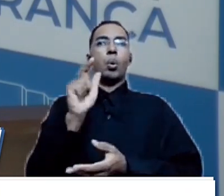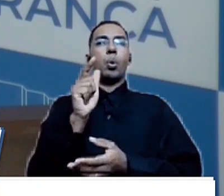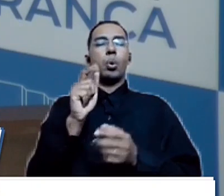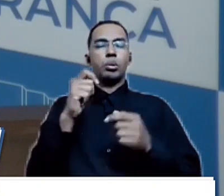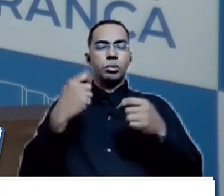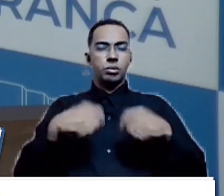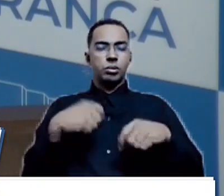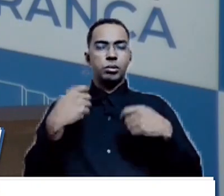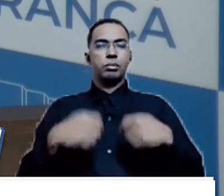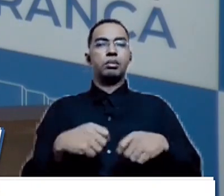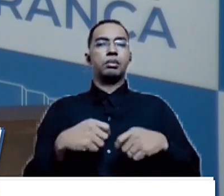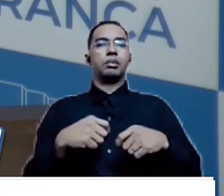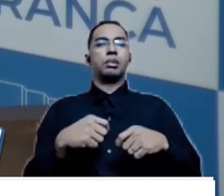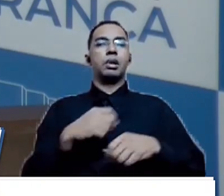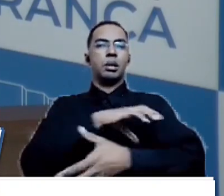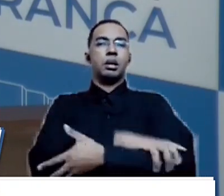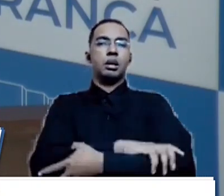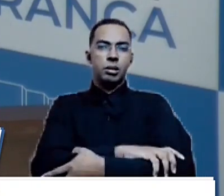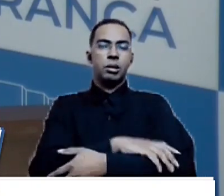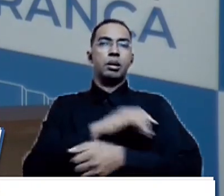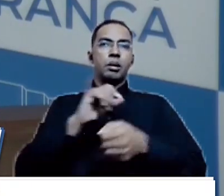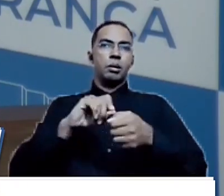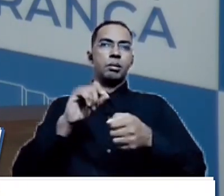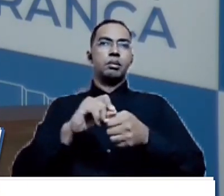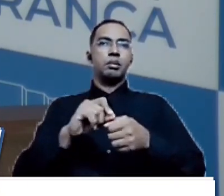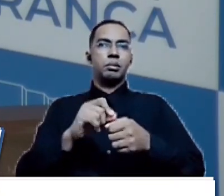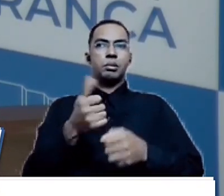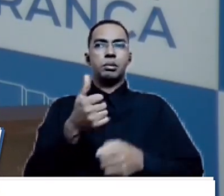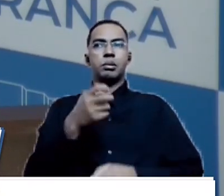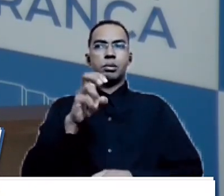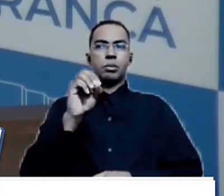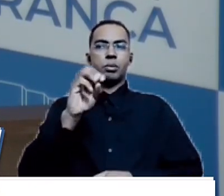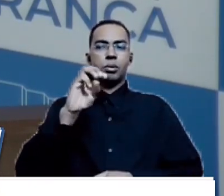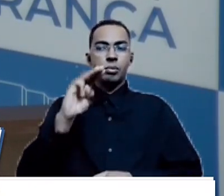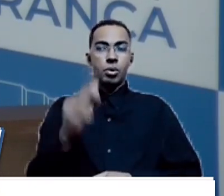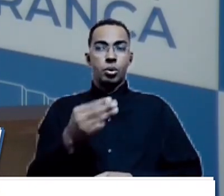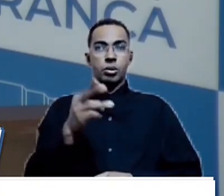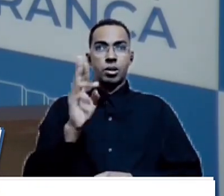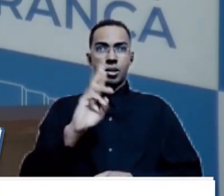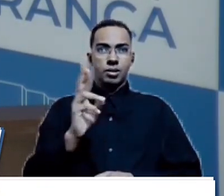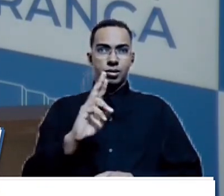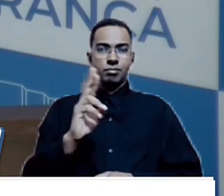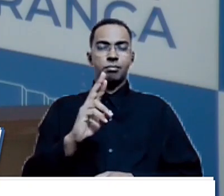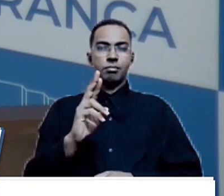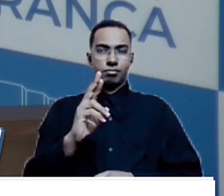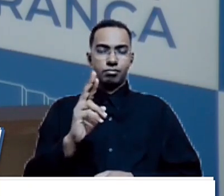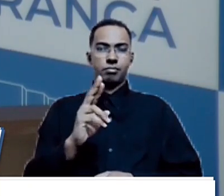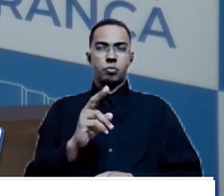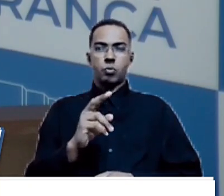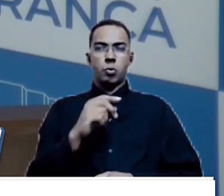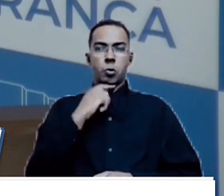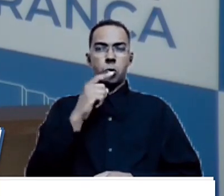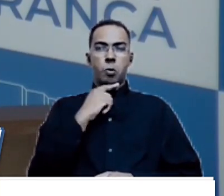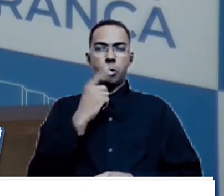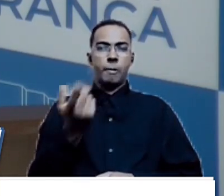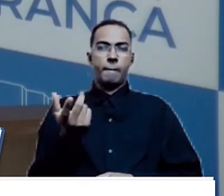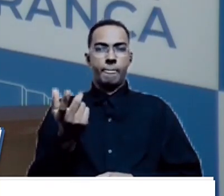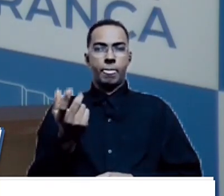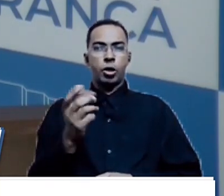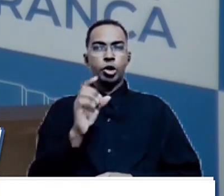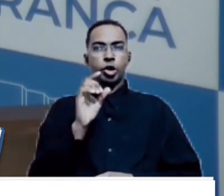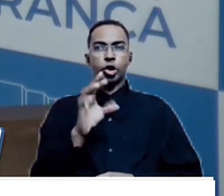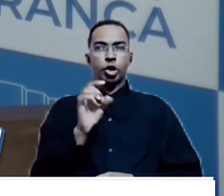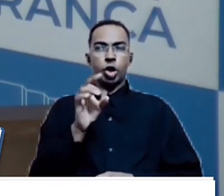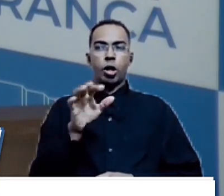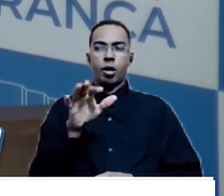de parceria para ser feito que é uma coisa de 150 milhões de reais que que não daria para sair só para essa